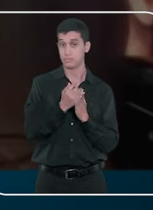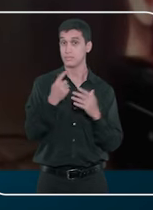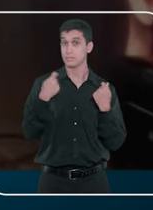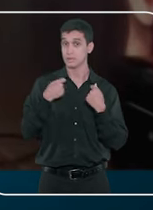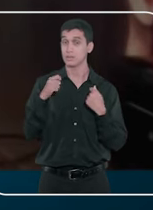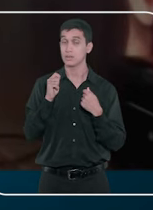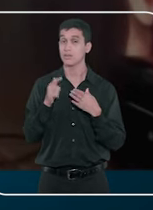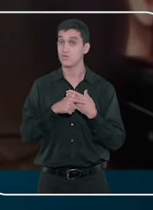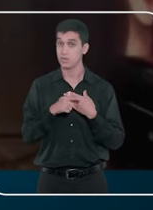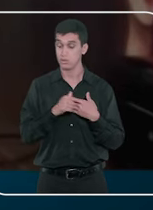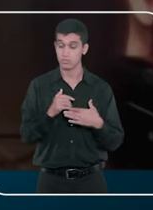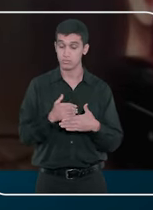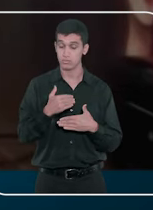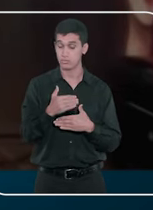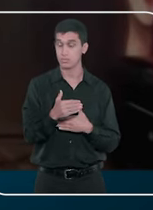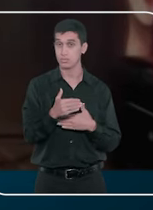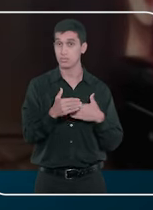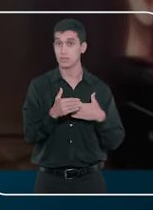atuação